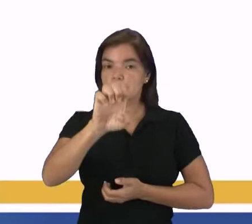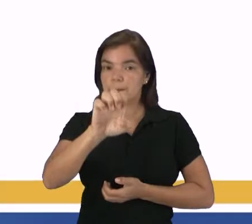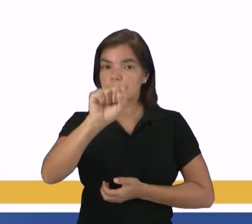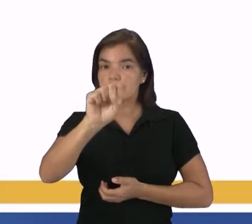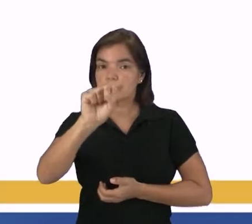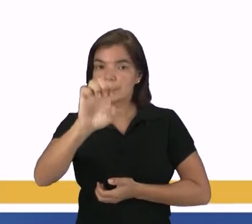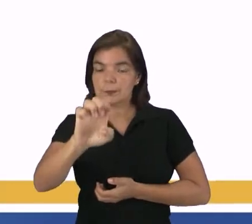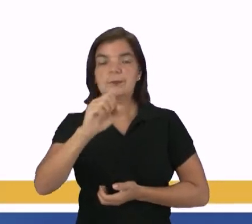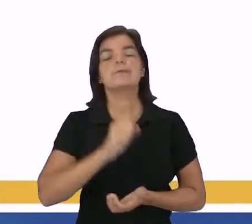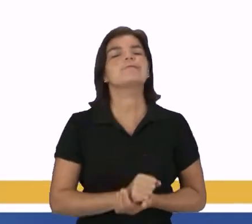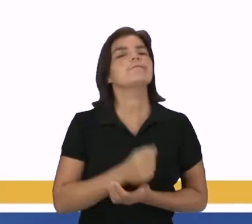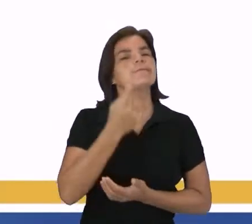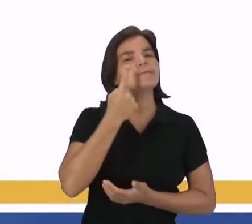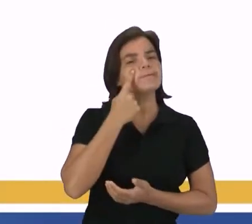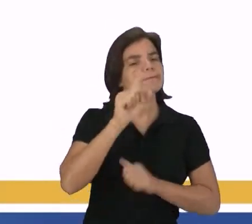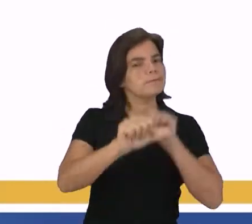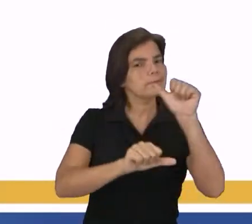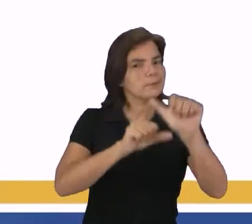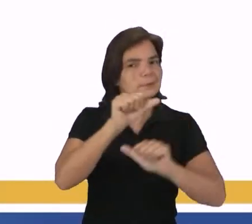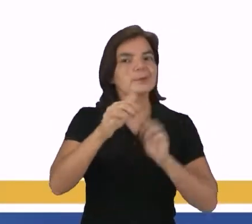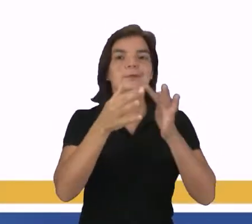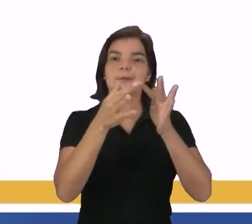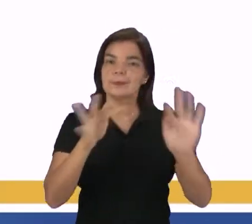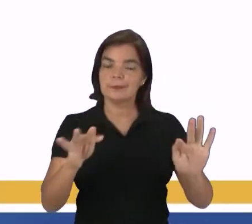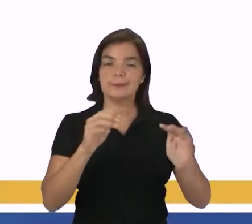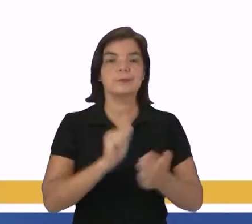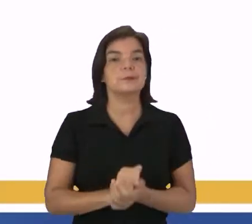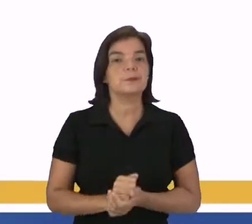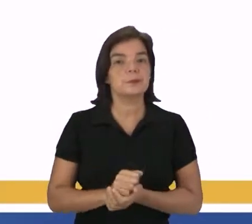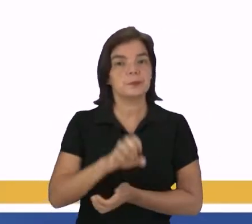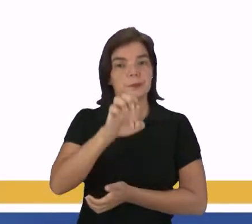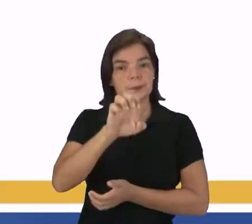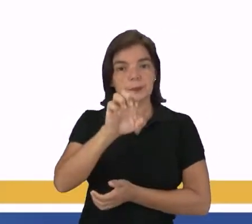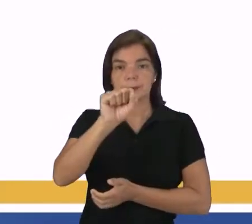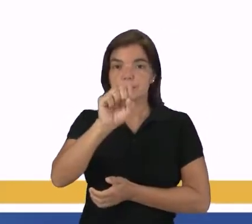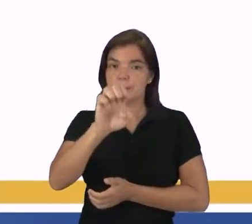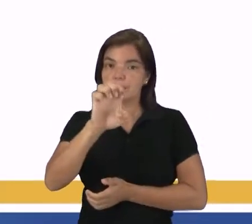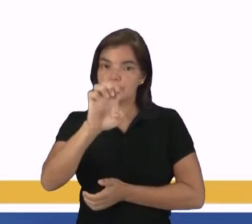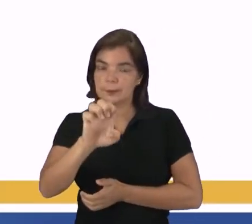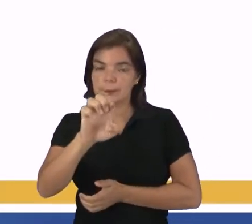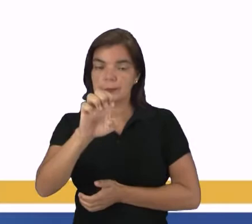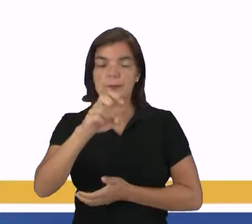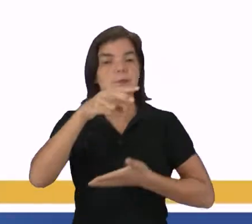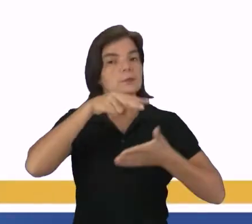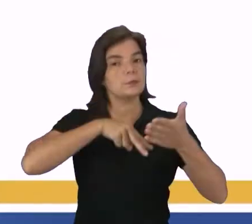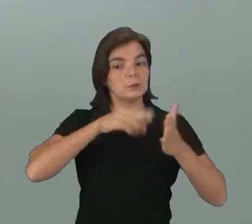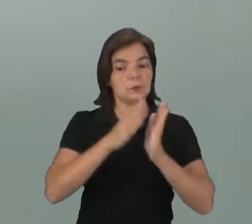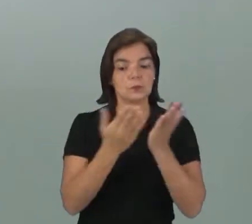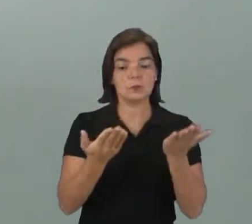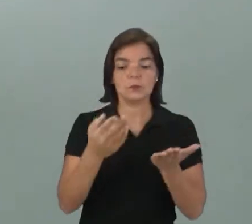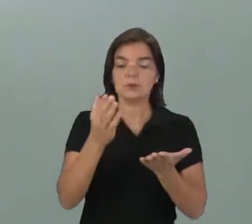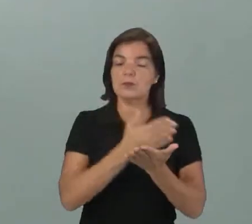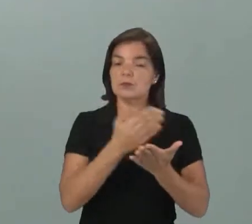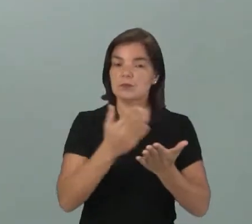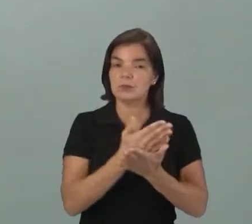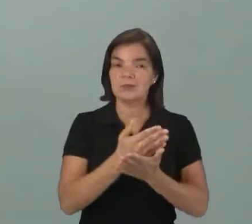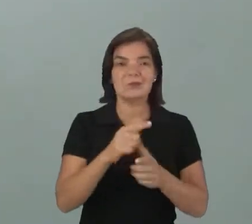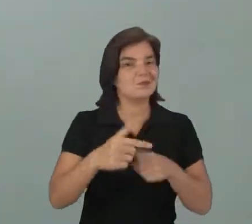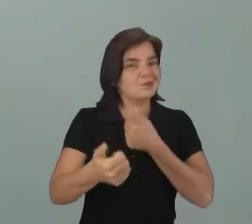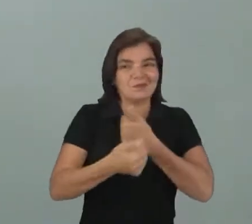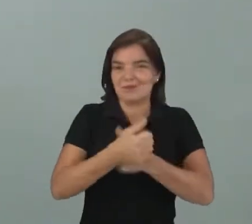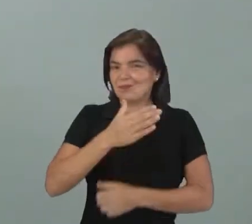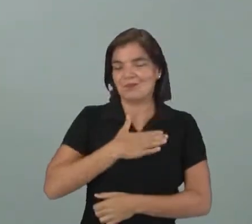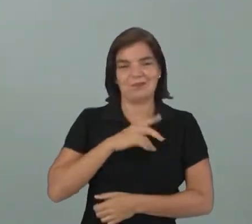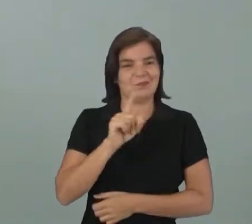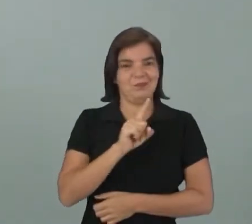esse. Vamos ver que agora mudou a frase. Quando eu digo eu li esse livro aí, o livro já não está